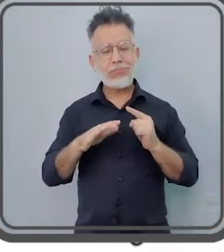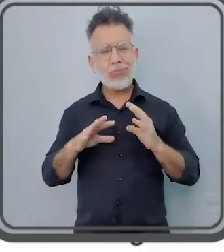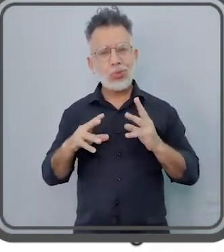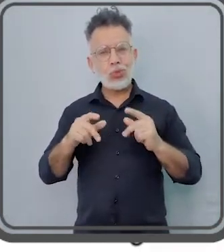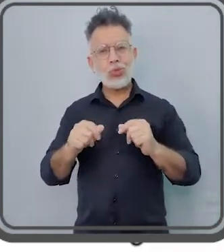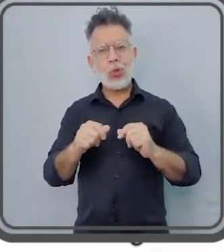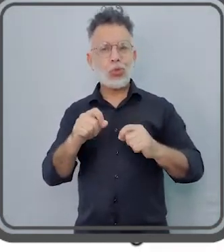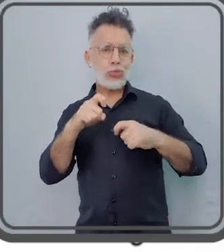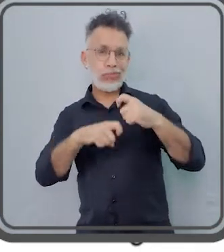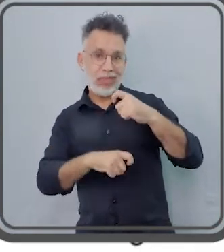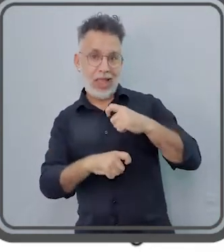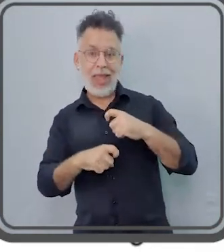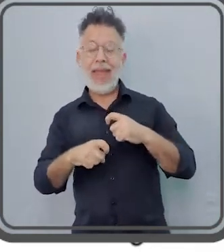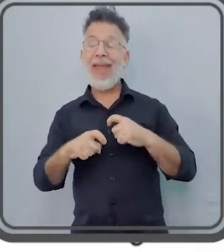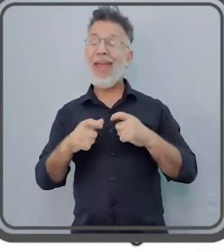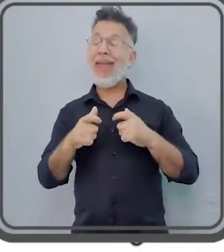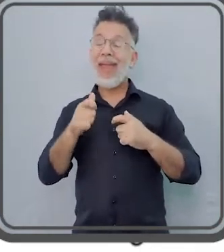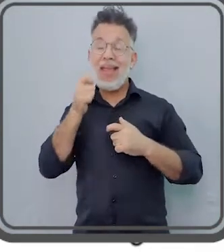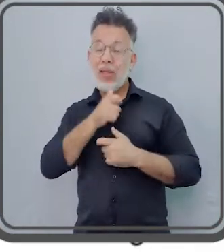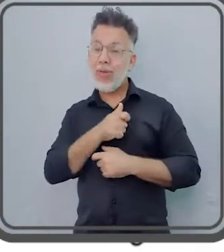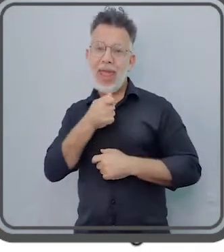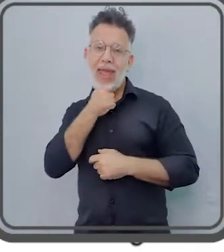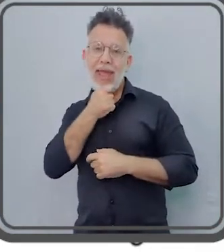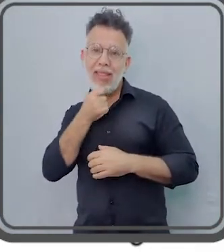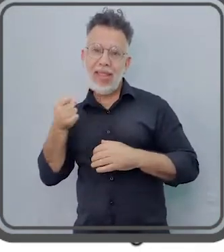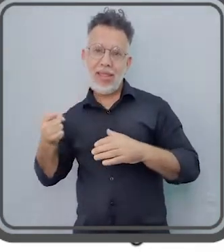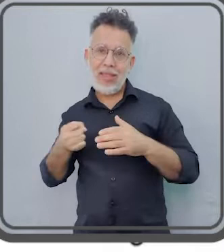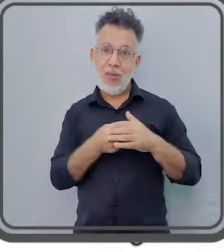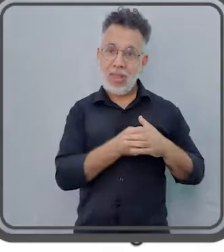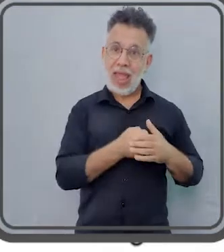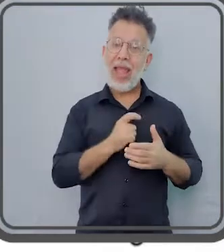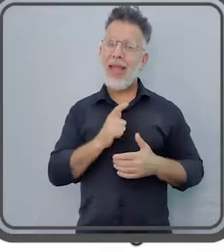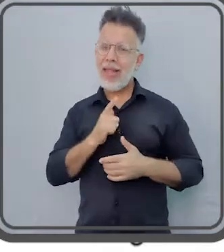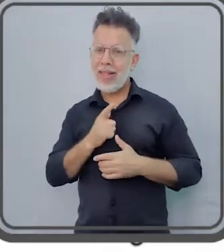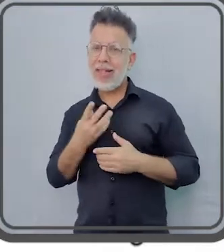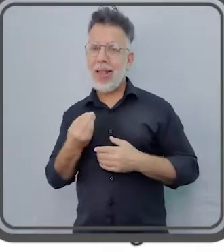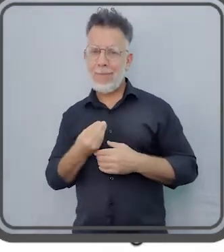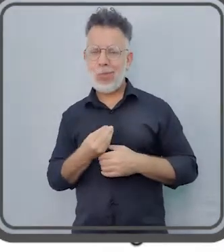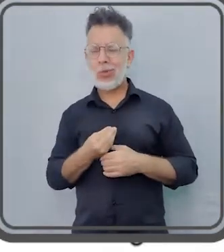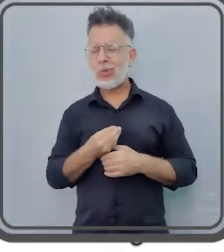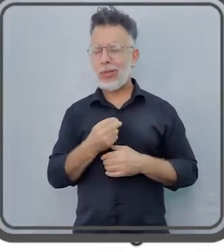é um território que as mulheres ainda não entraram, que ainda existe muito tabu.